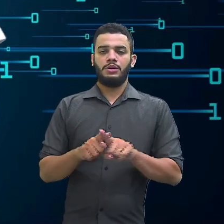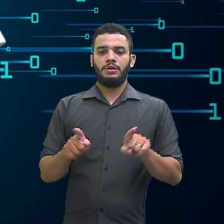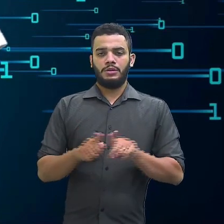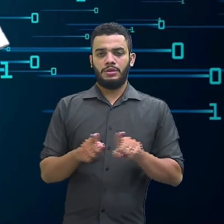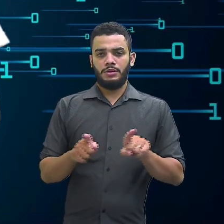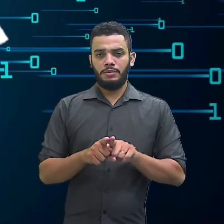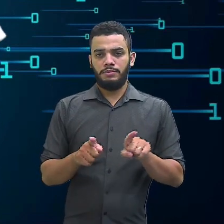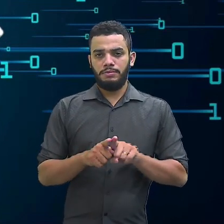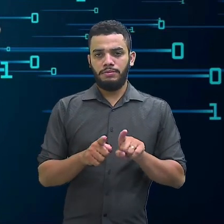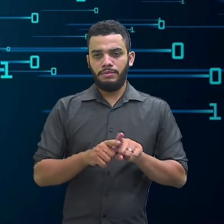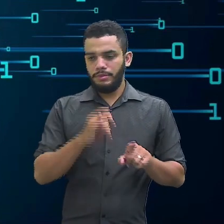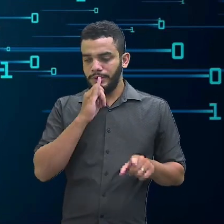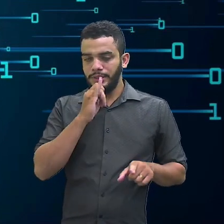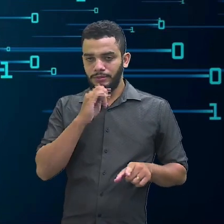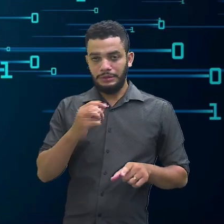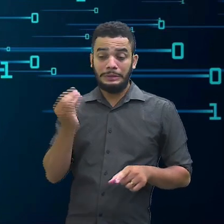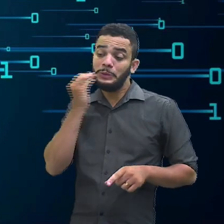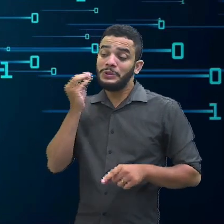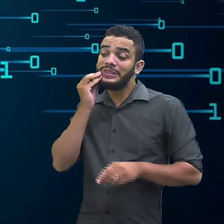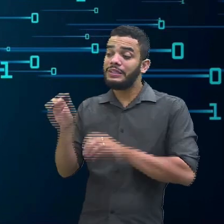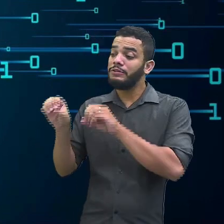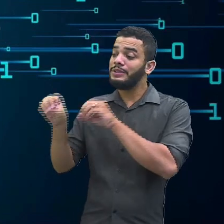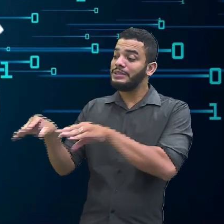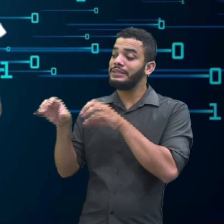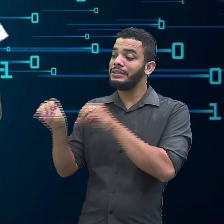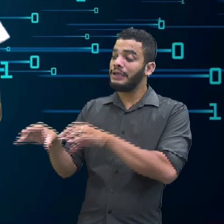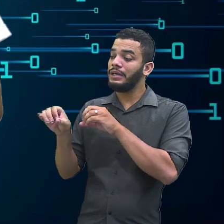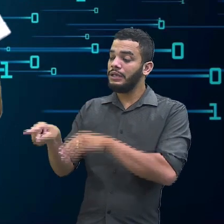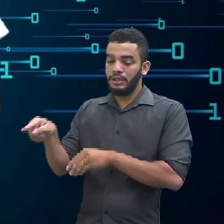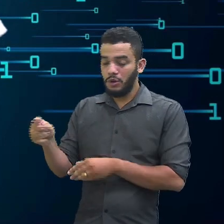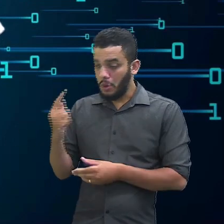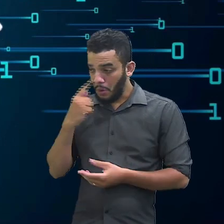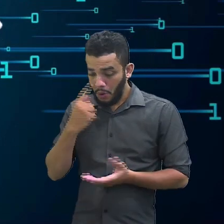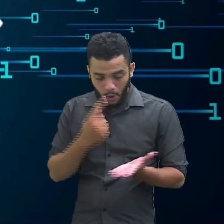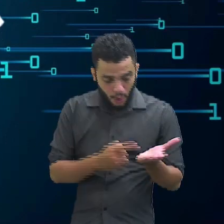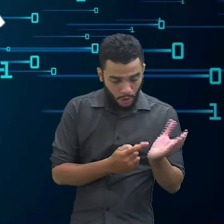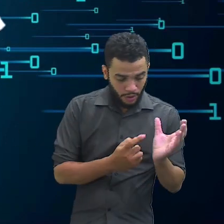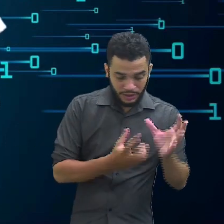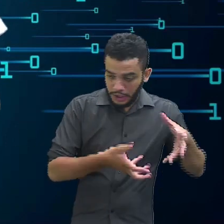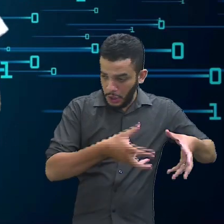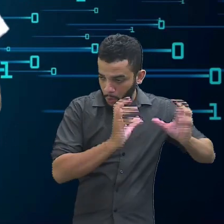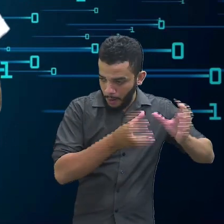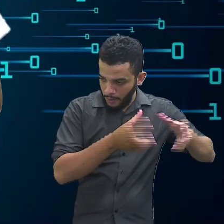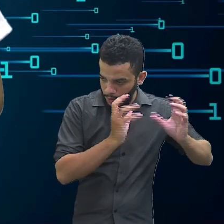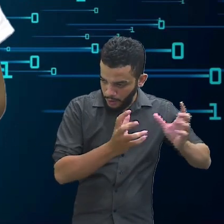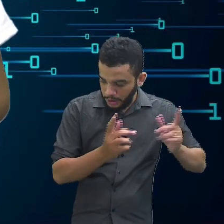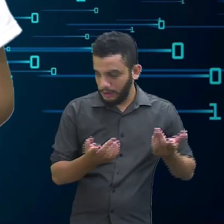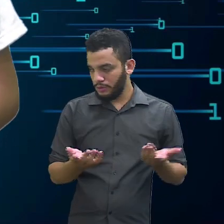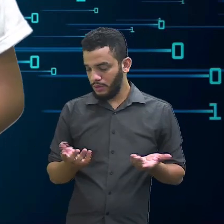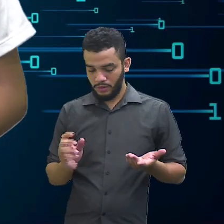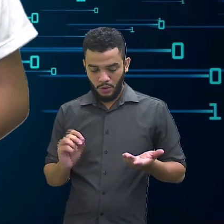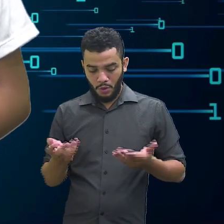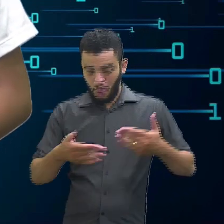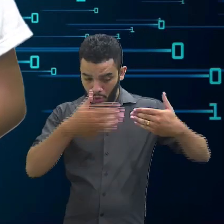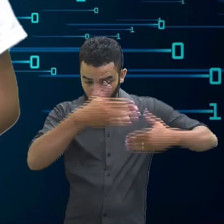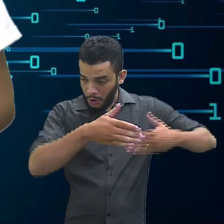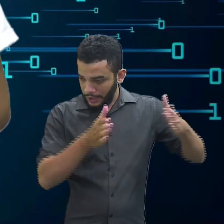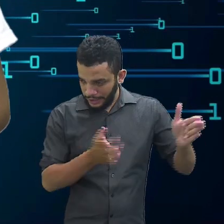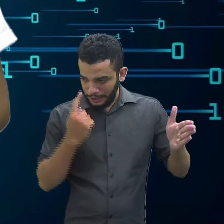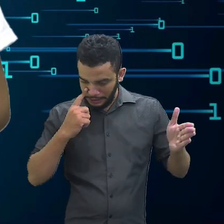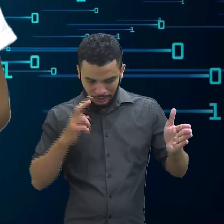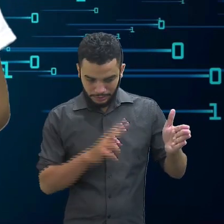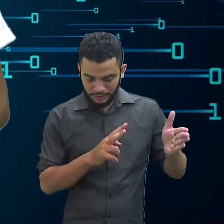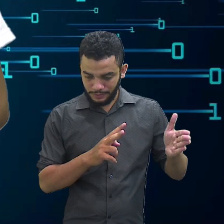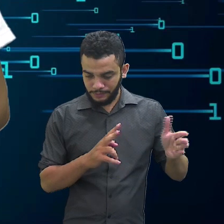artificial para ensinar um robô a reconhecer objetos, como uma bola ou uma caixa, ou para responder a perguntas de forma